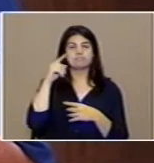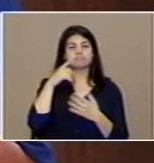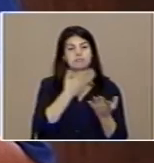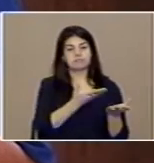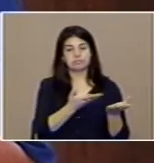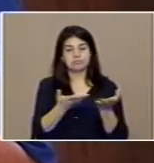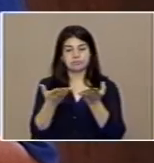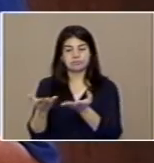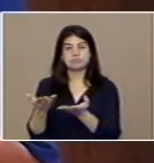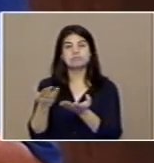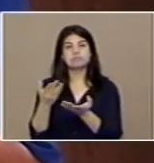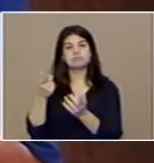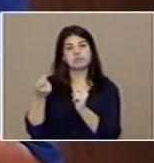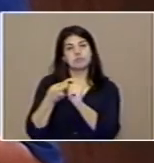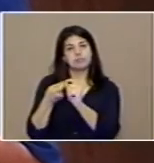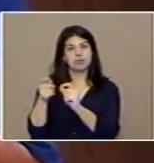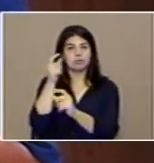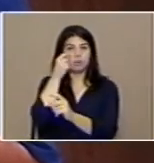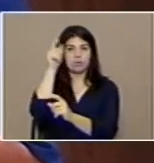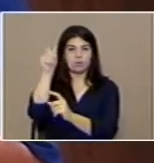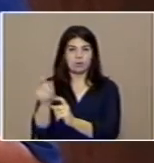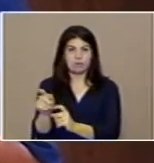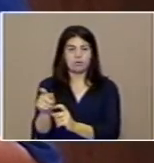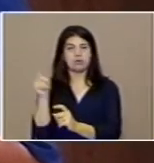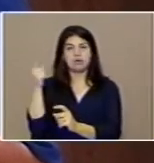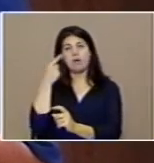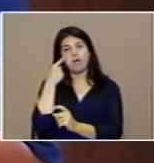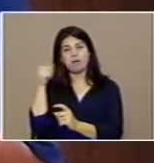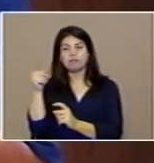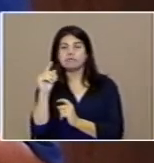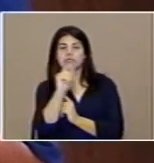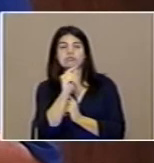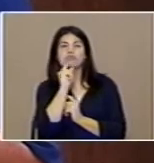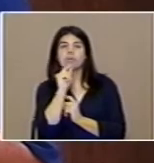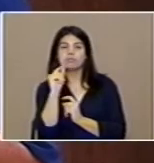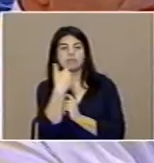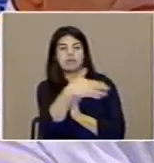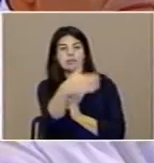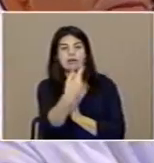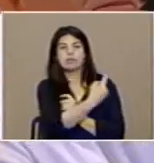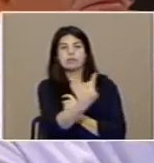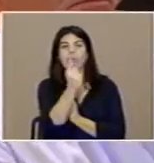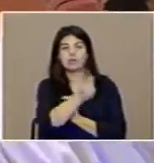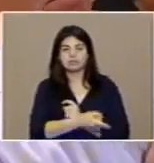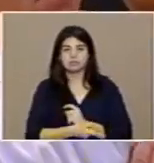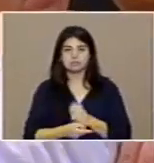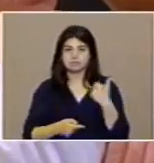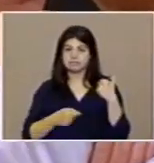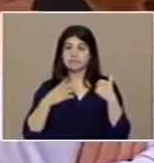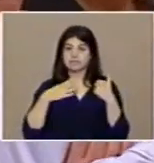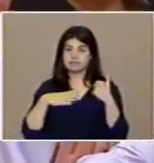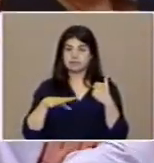homem para ver como ele os Samaria a fim de que todos os seres vivos